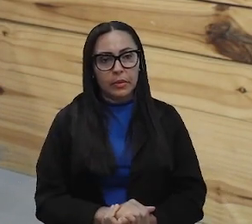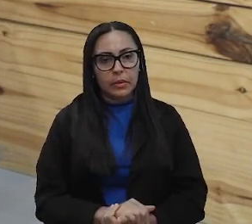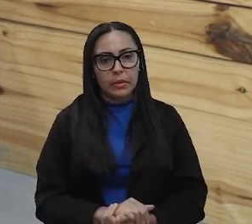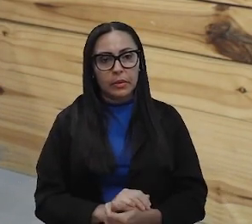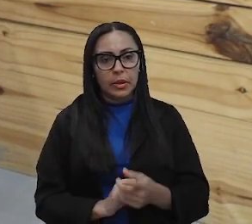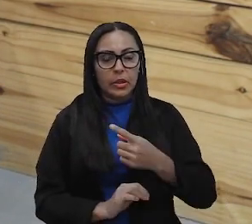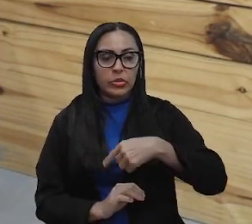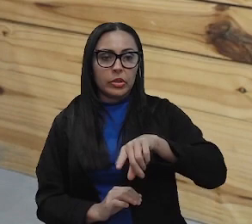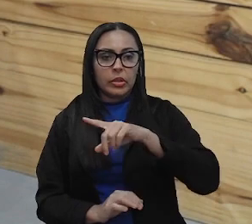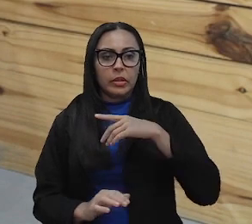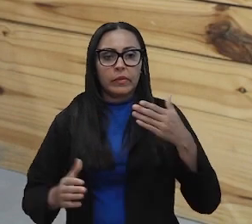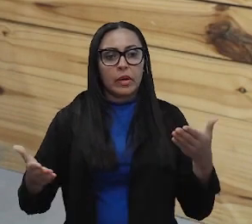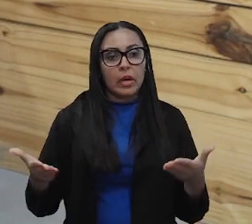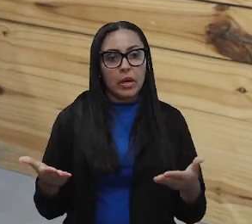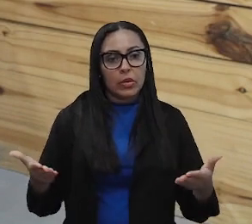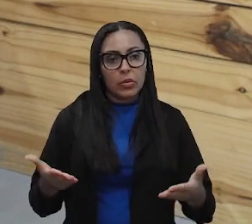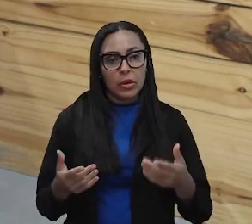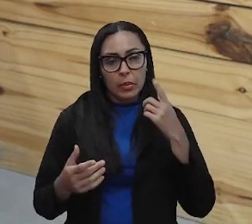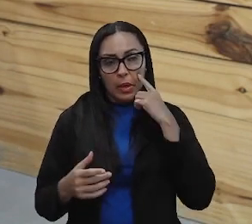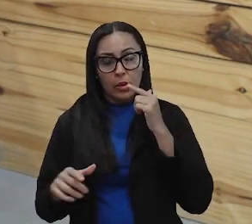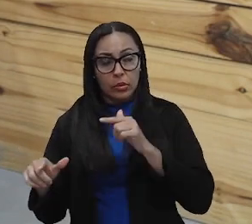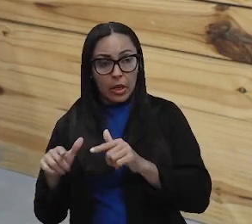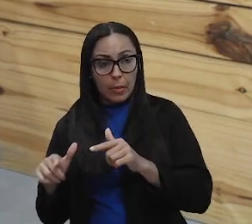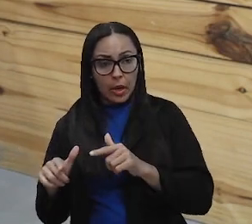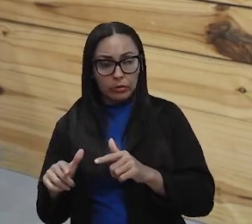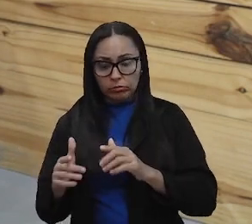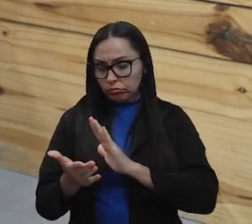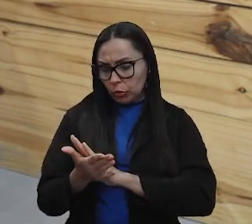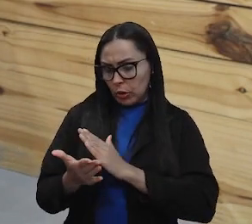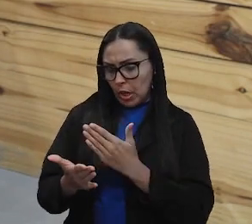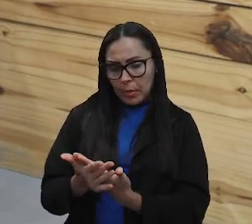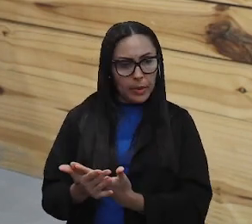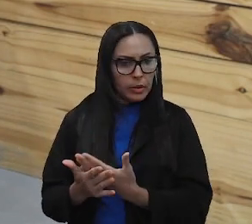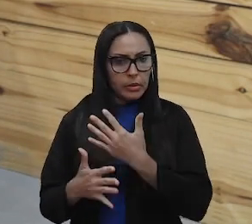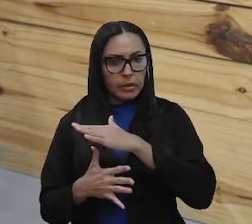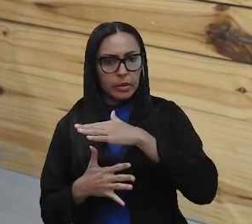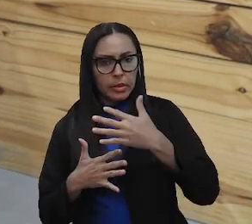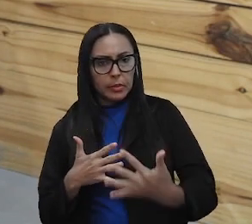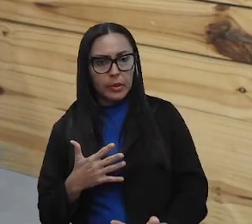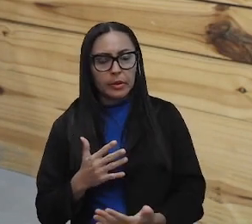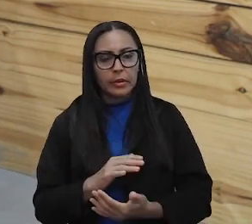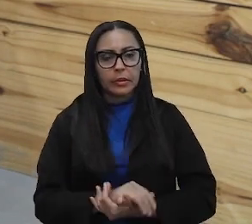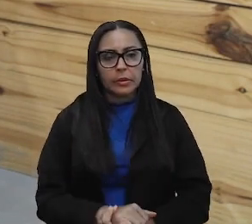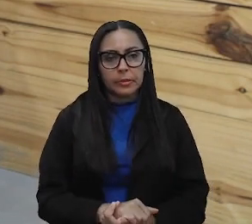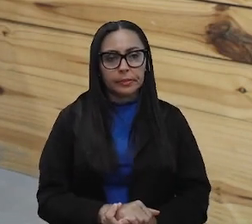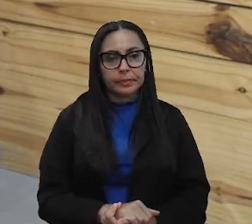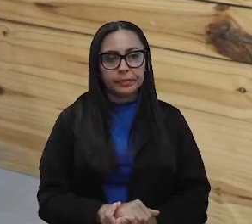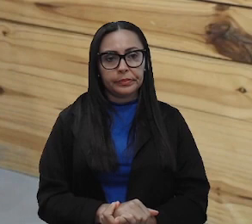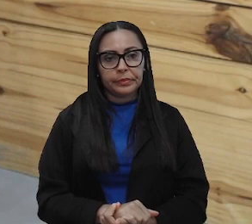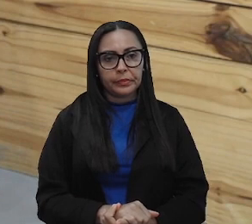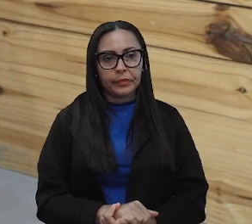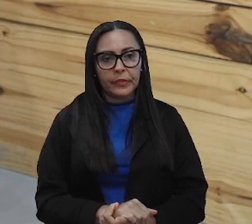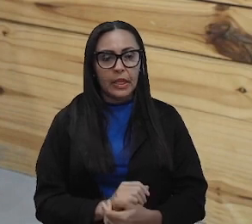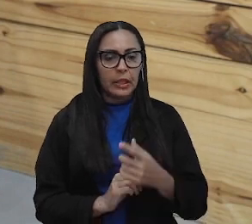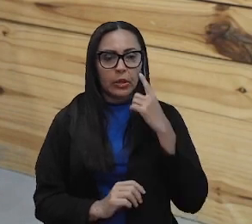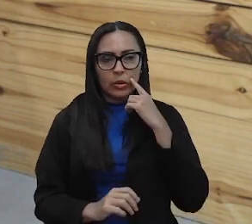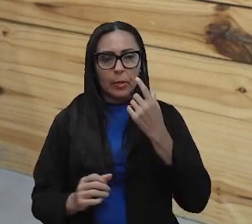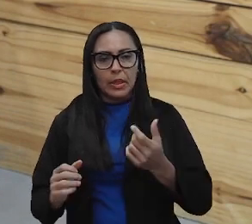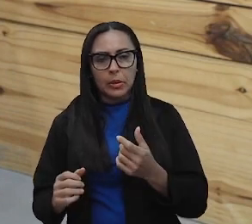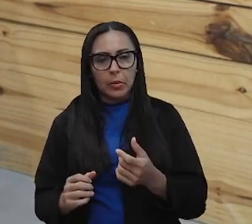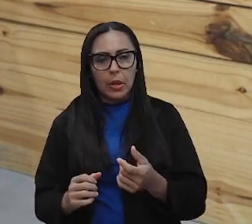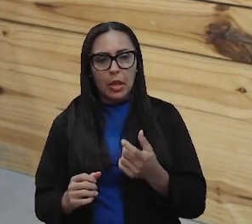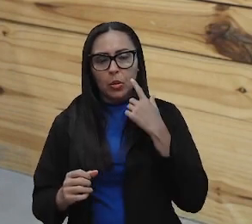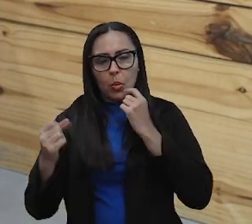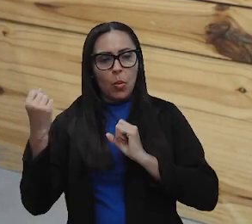agora para o trabalho do intérprete de Libras. O trabalho do intérprete de Libras, ele não está manipulando uma máquina, né? É verdade. Ele